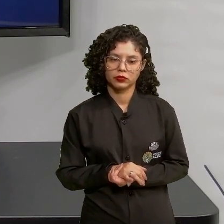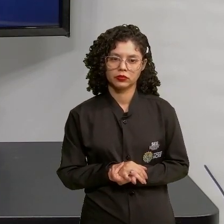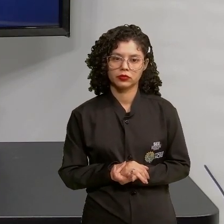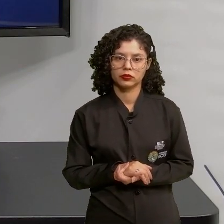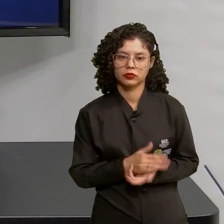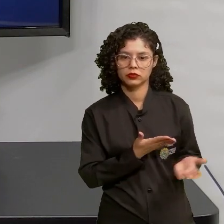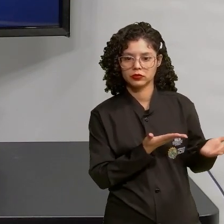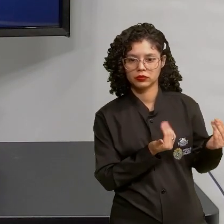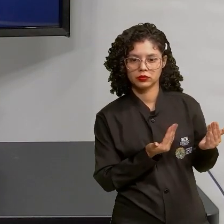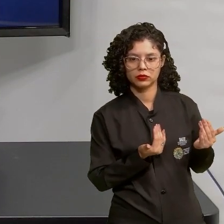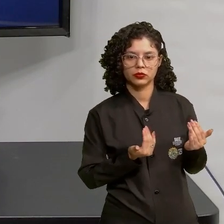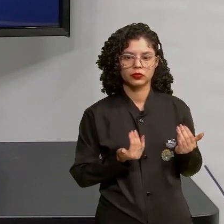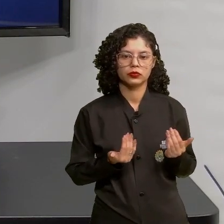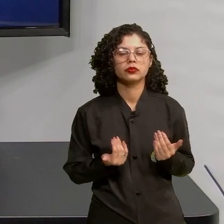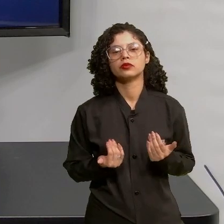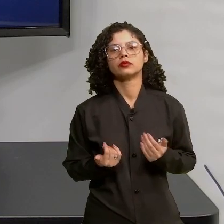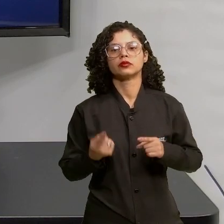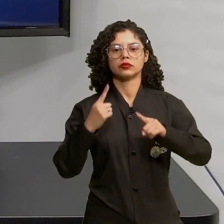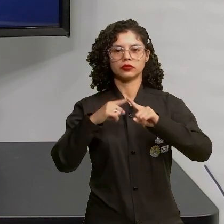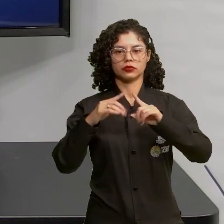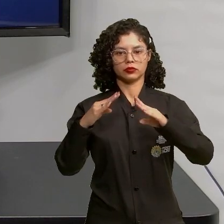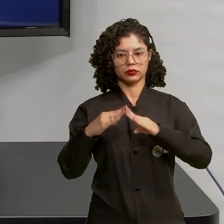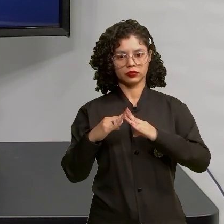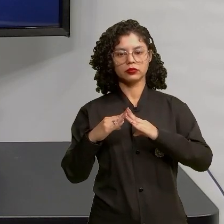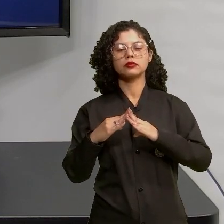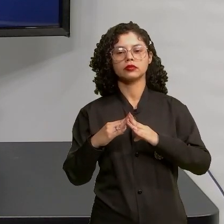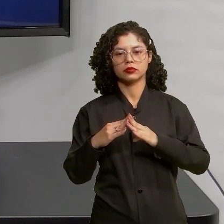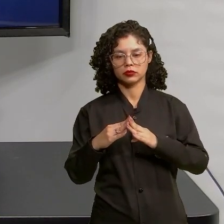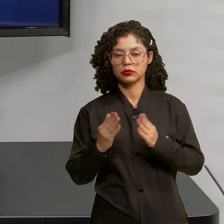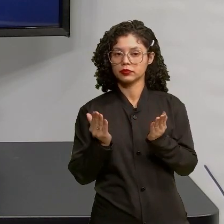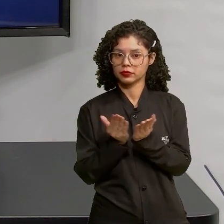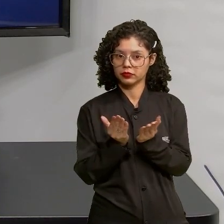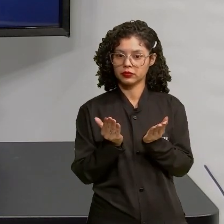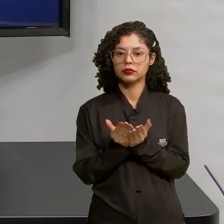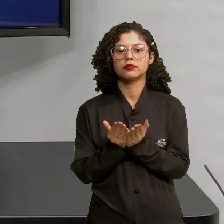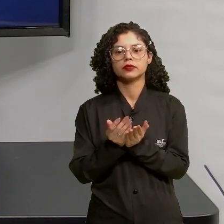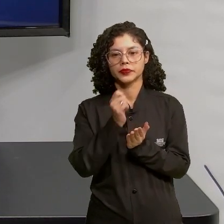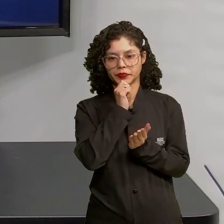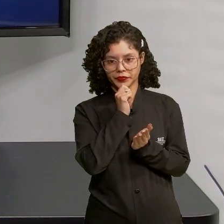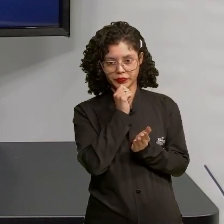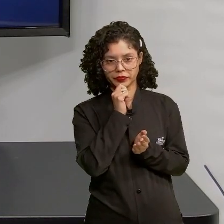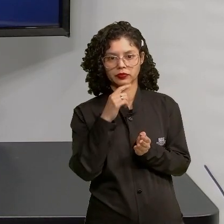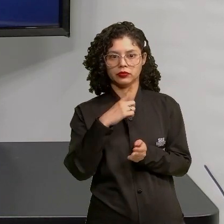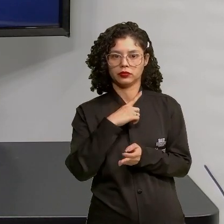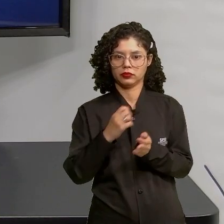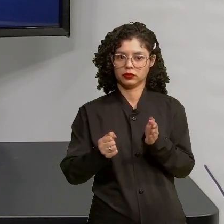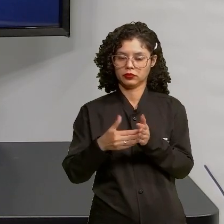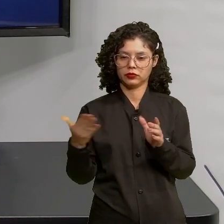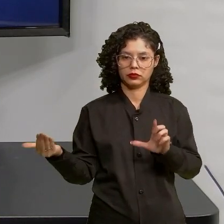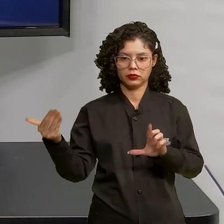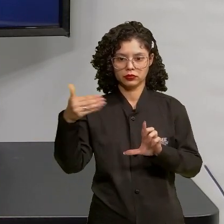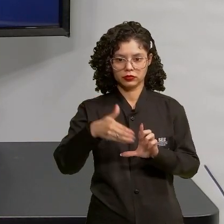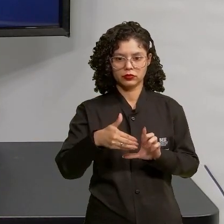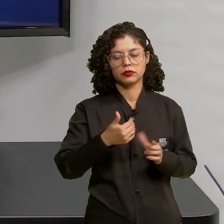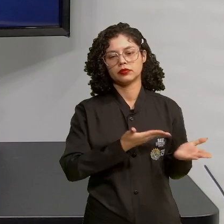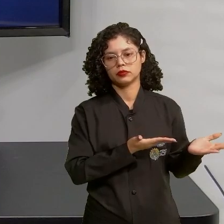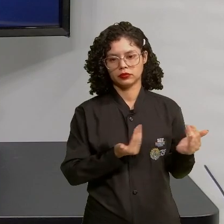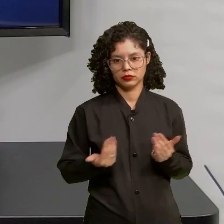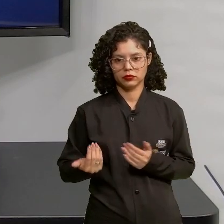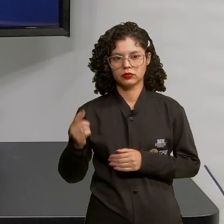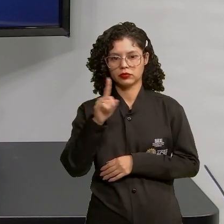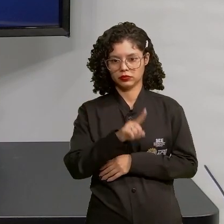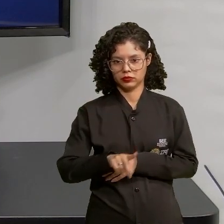os jovens, né, das igrejas evangélicas, da igreja cristã, por exemplo, têm muito acesso a esse tipo de